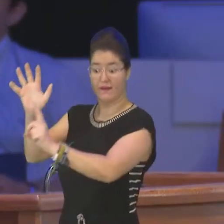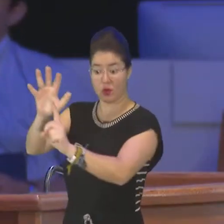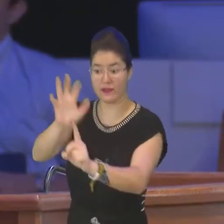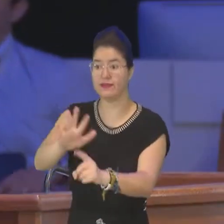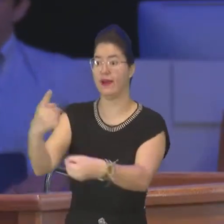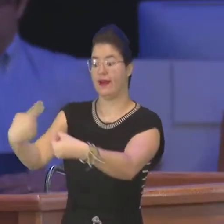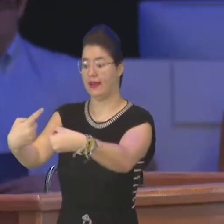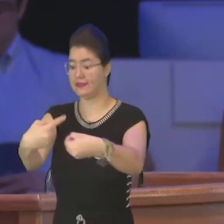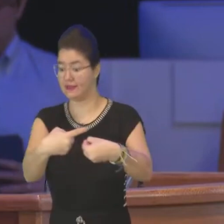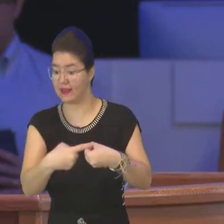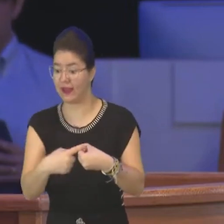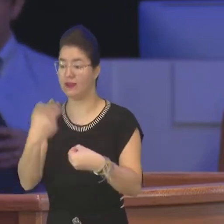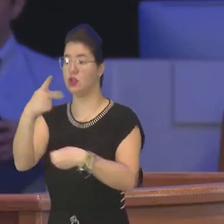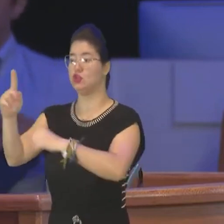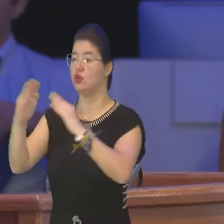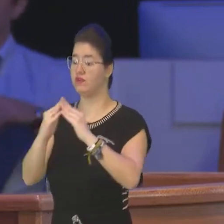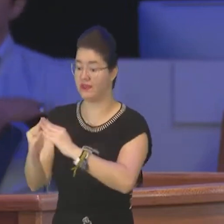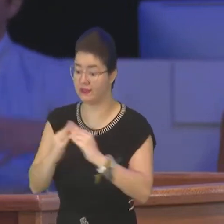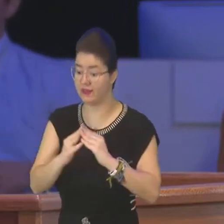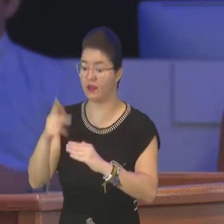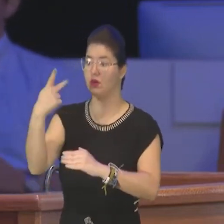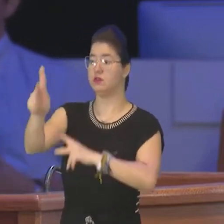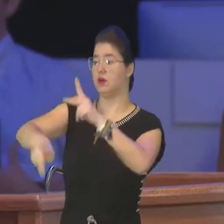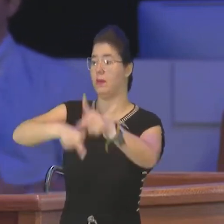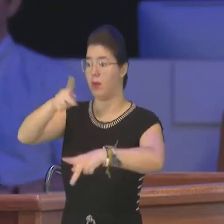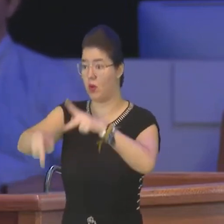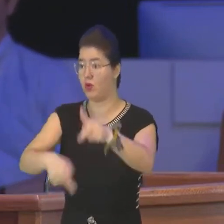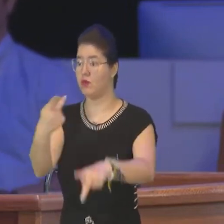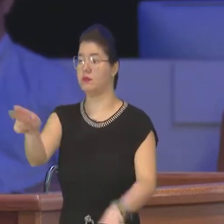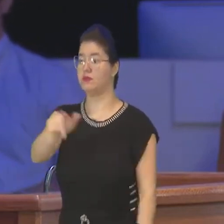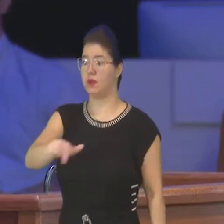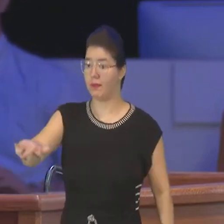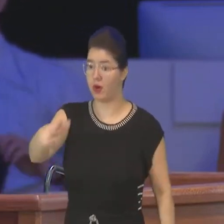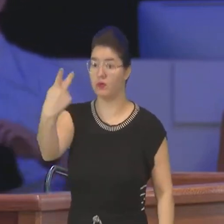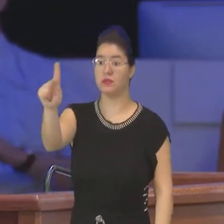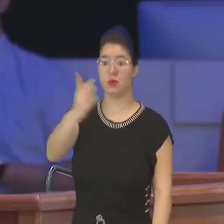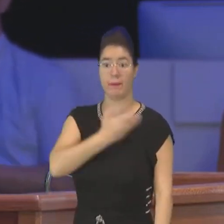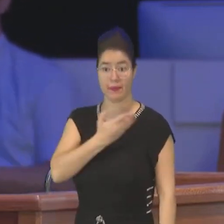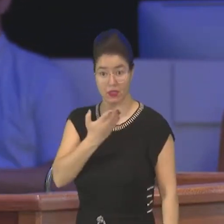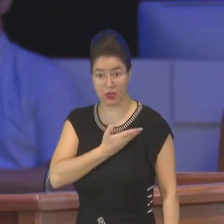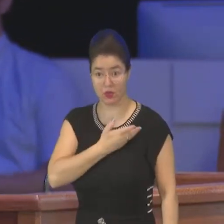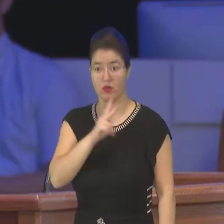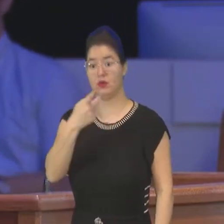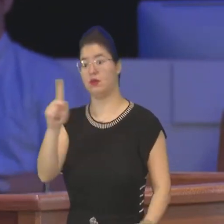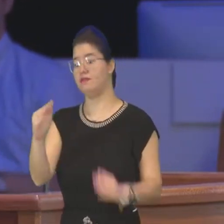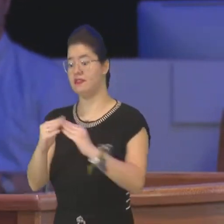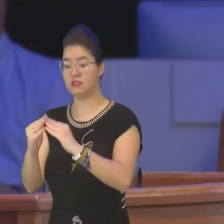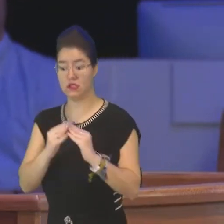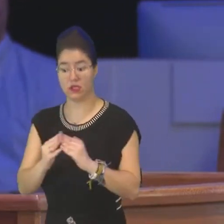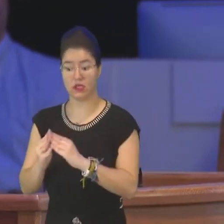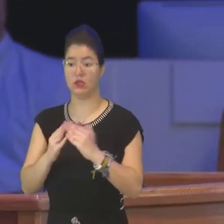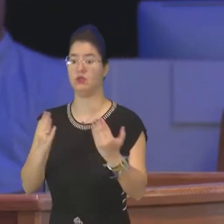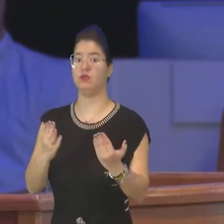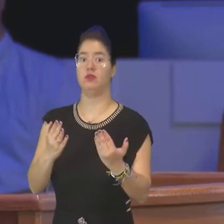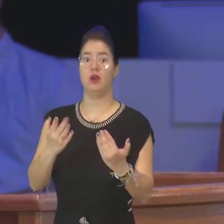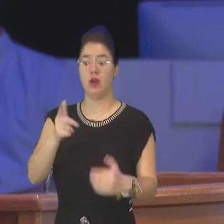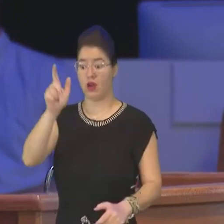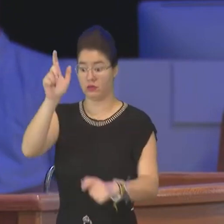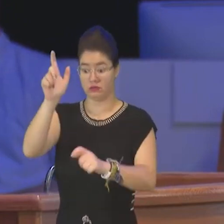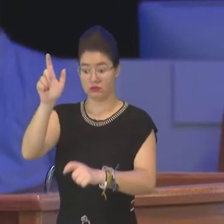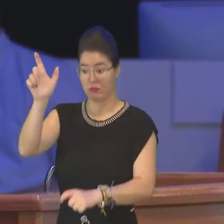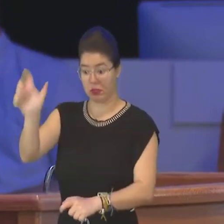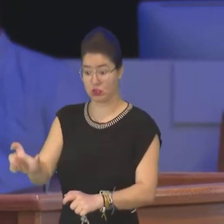cidade, a sua vizinhança, o seu povo, o seu irmão, o seu amigo, o seu vizinho, aquela pessoa que é o